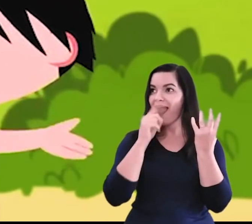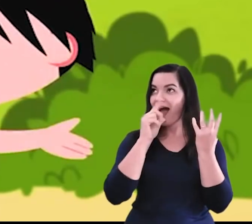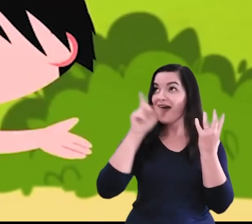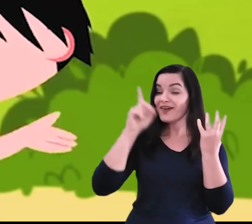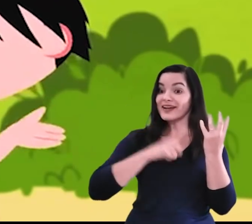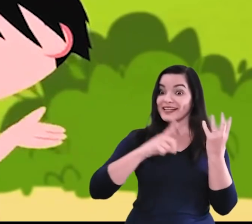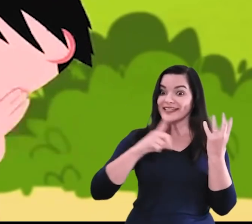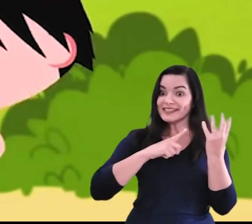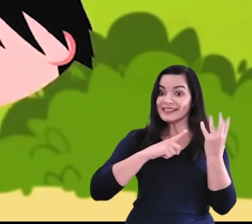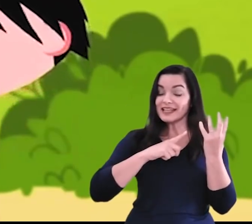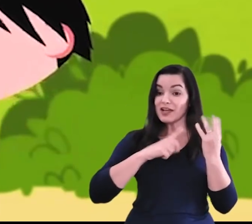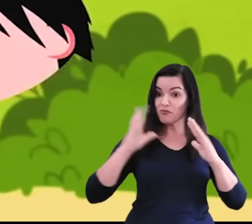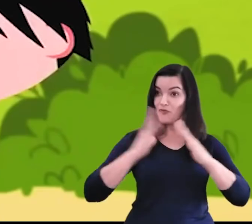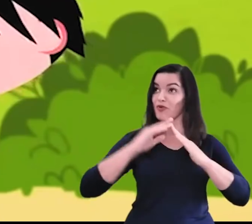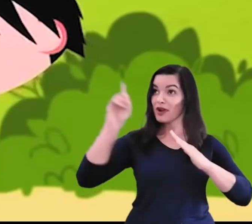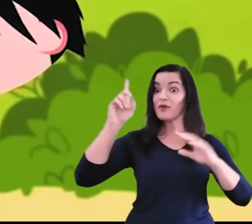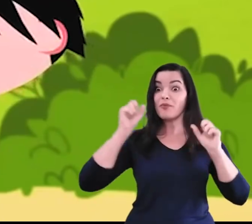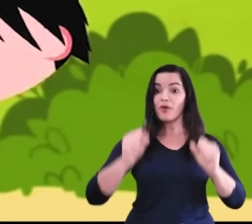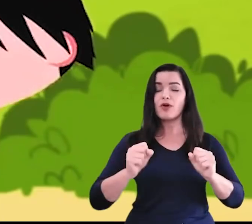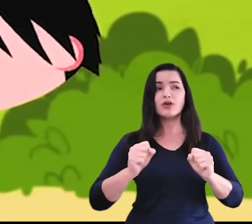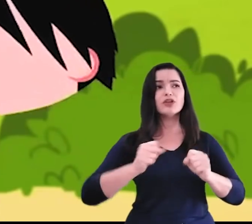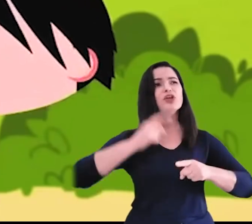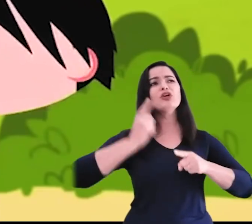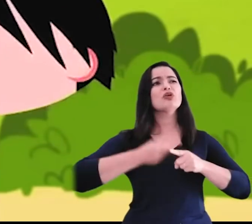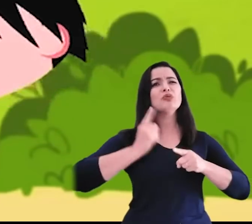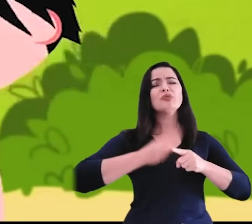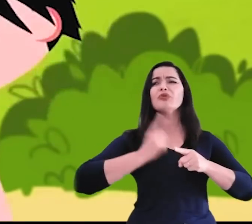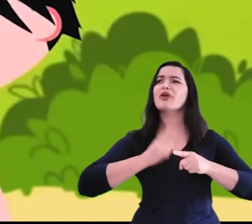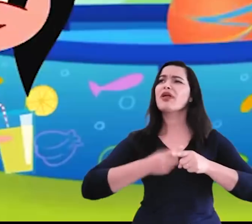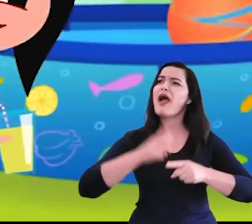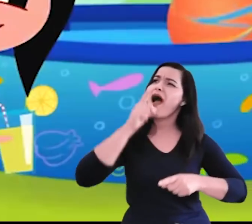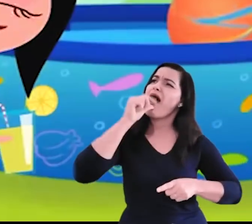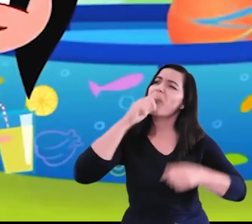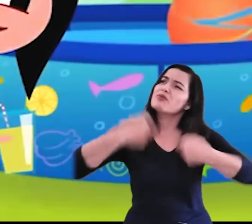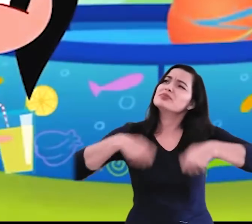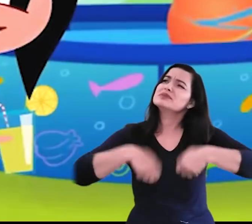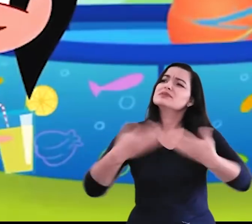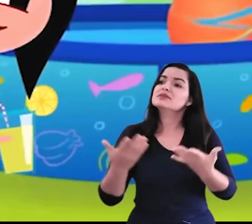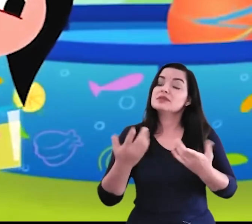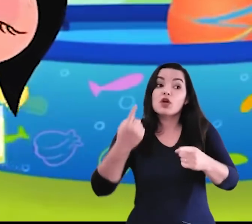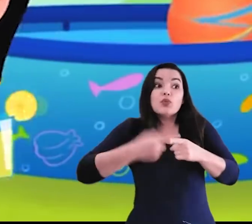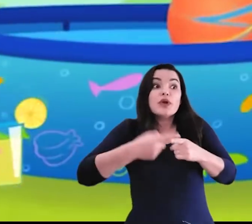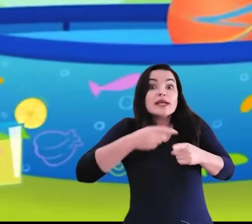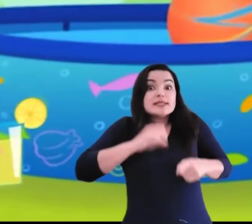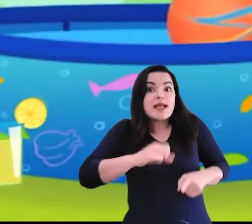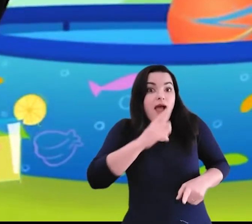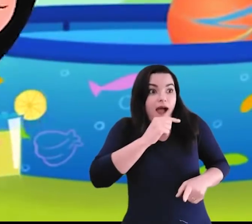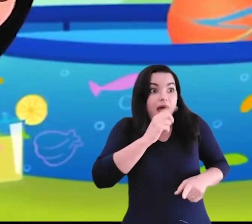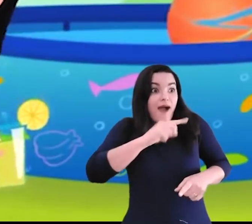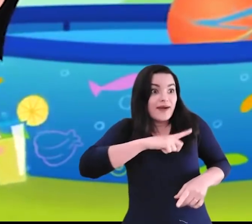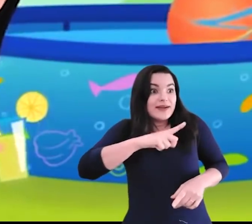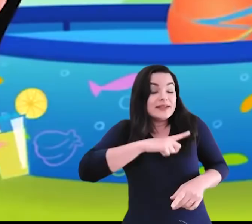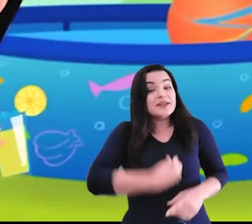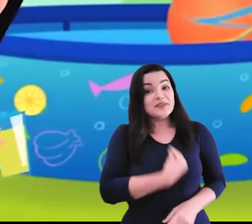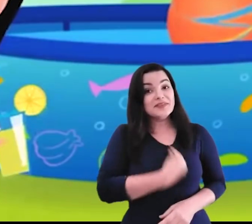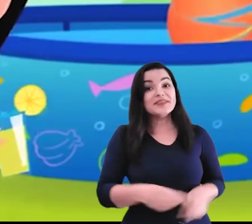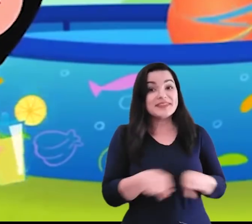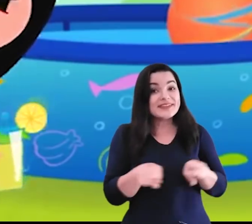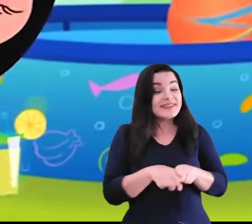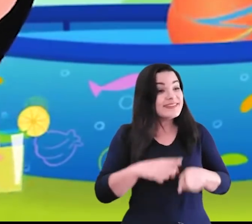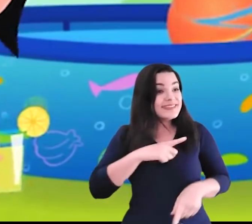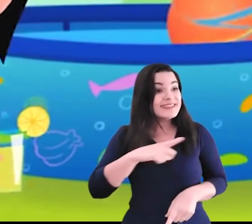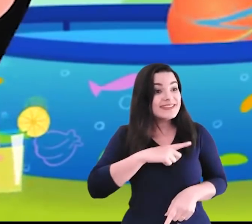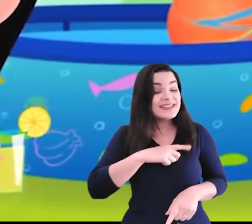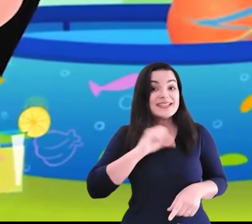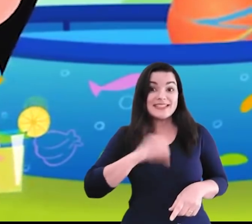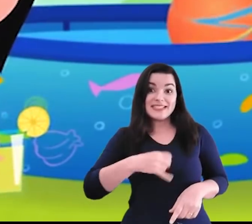por que precisa de água pra gente poder morar em Marte, Luna? Porque aonde tem água, tem vida.